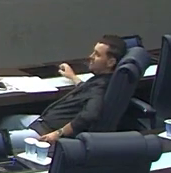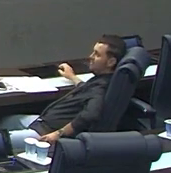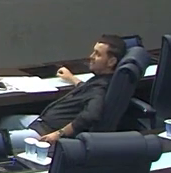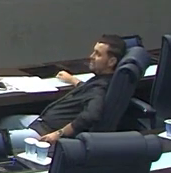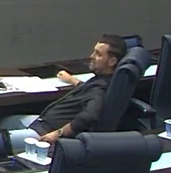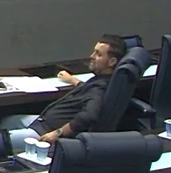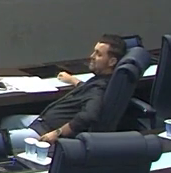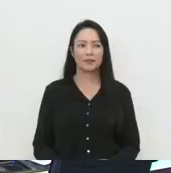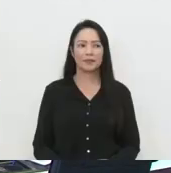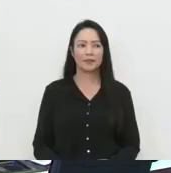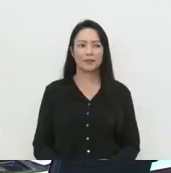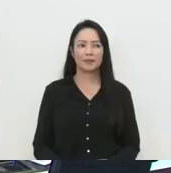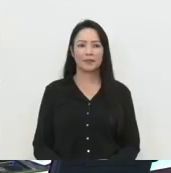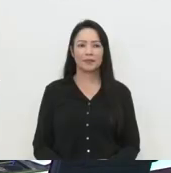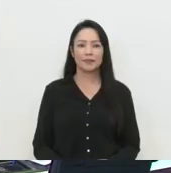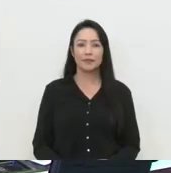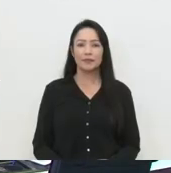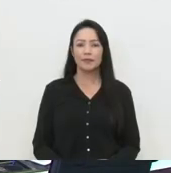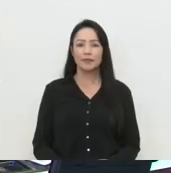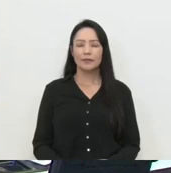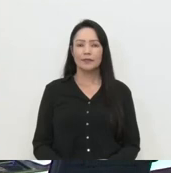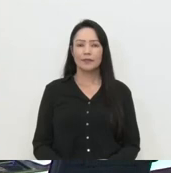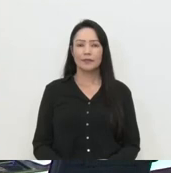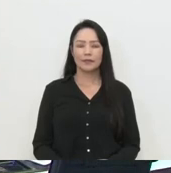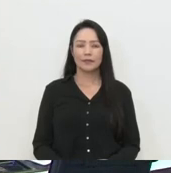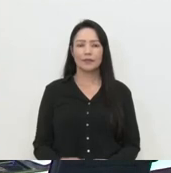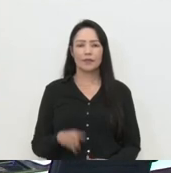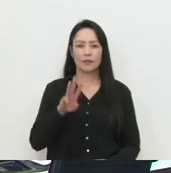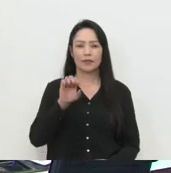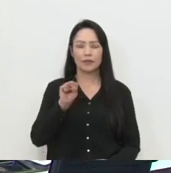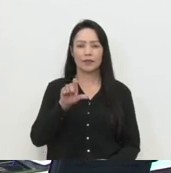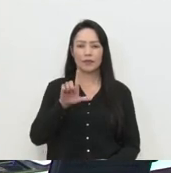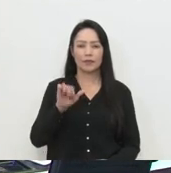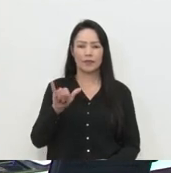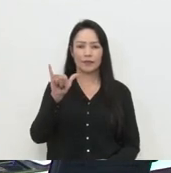com a palavra Vereador Wesley Casa Forte